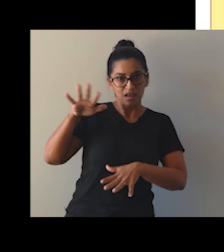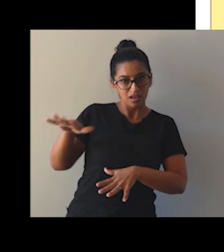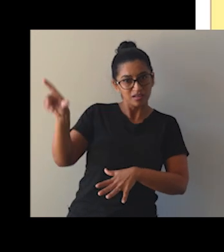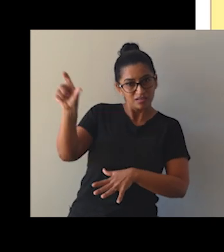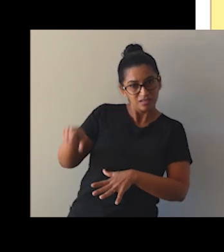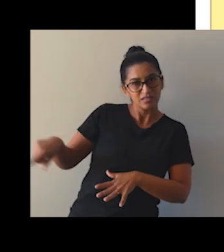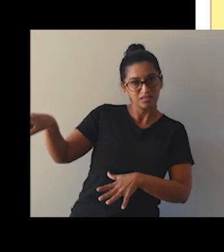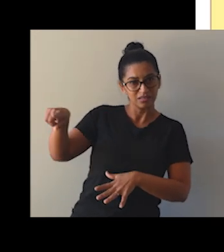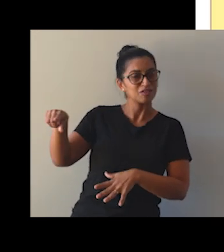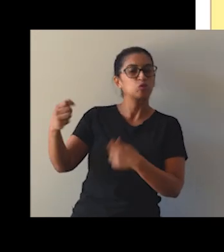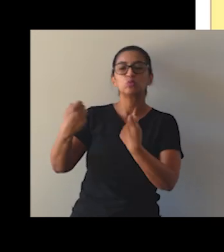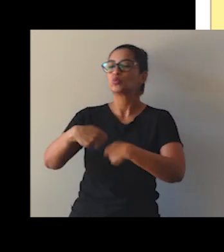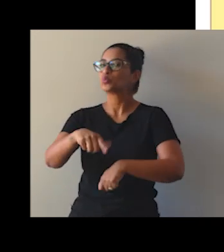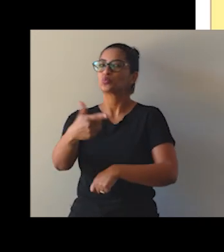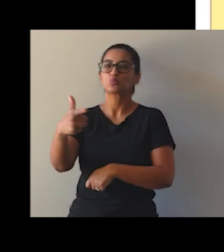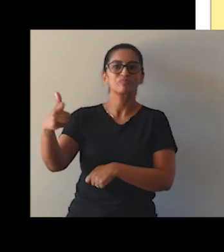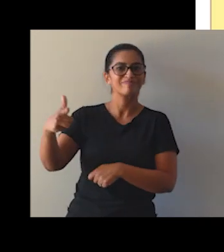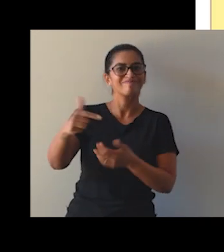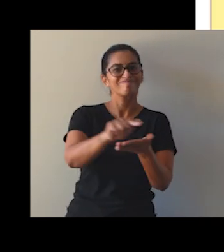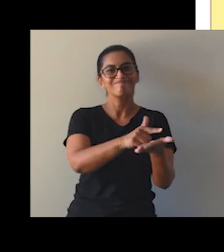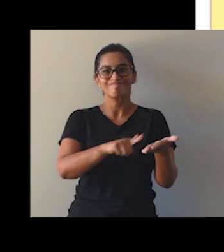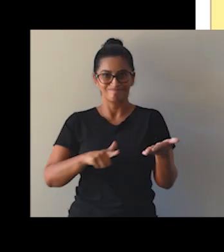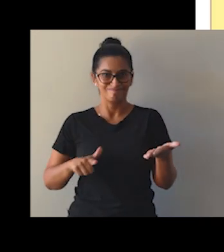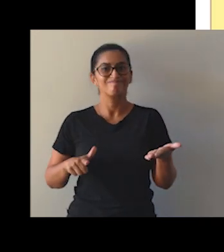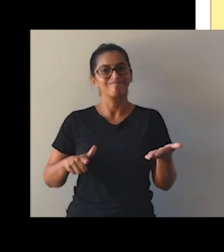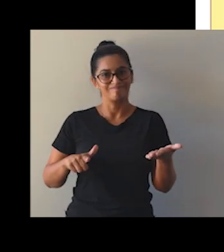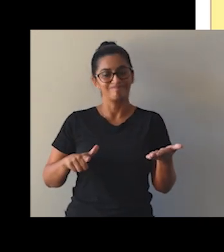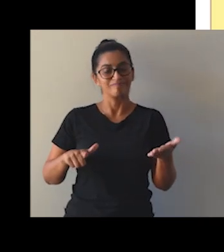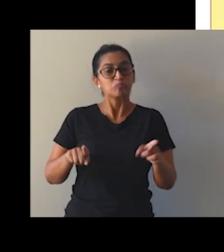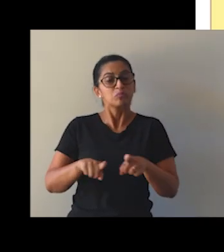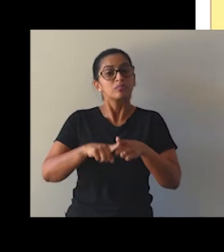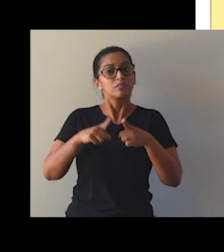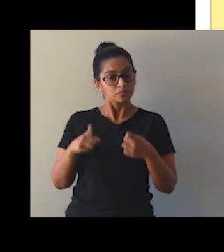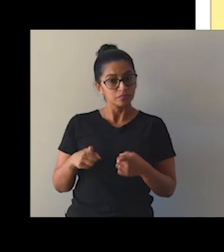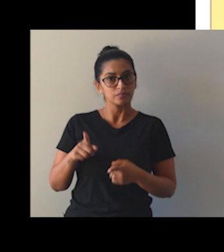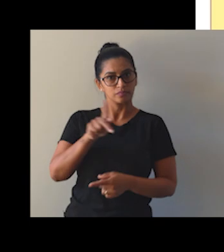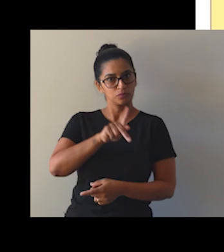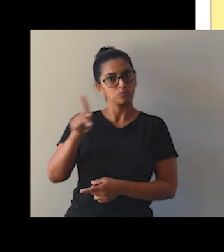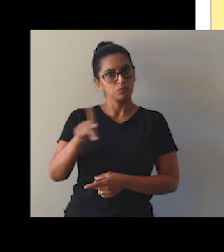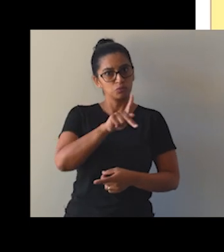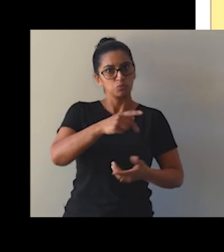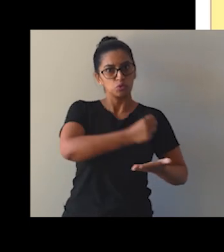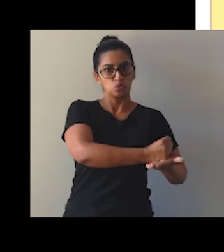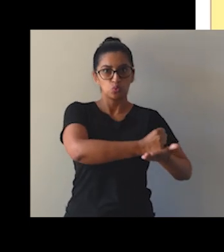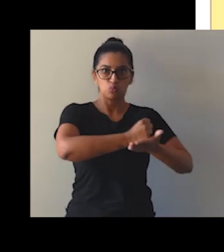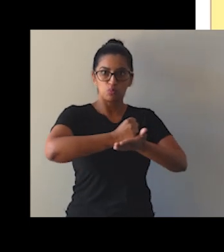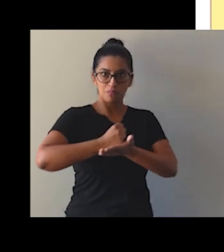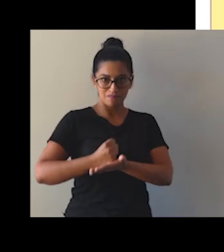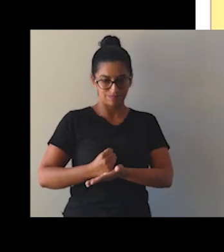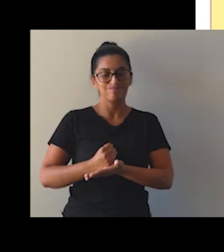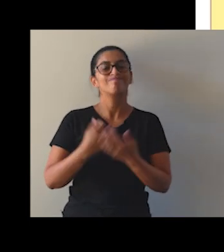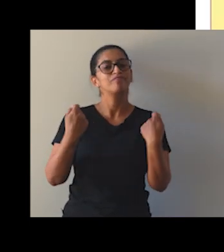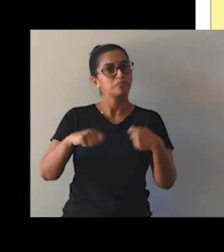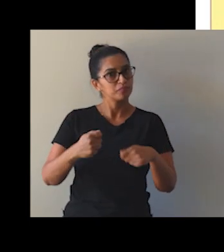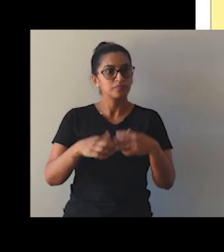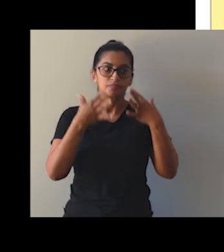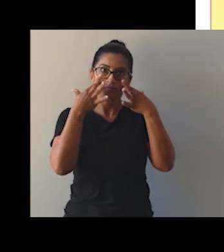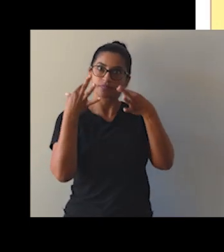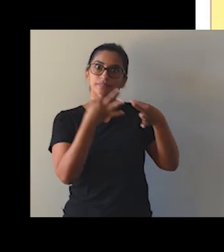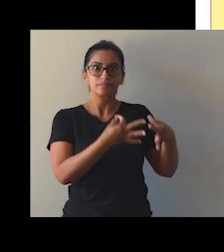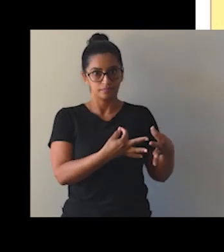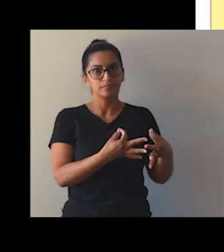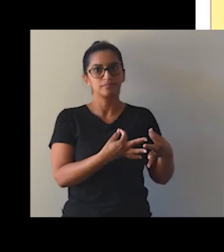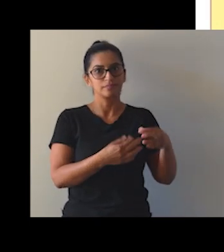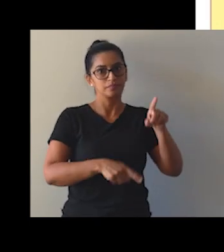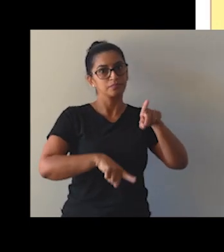professor regente, que o apoio em sala esteja atento a isso. Às vezes, a